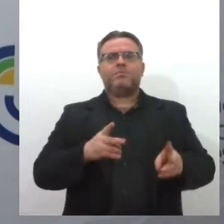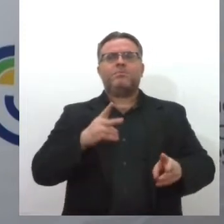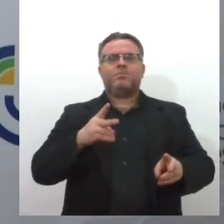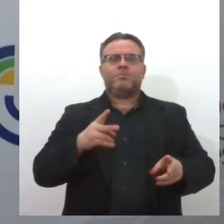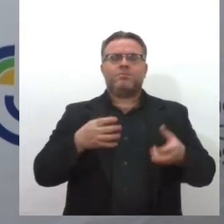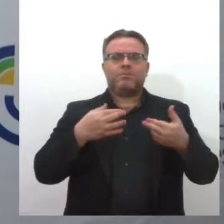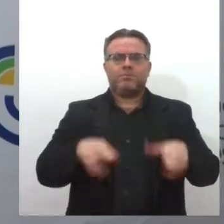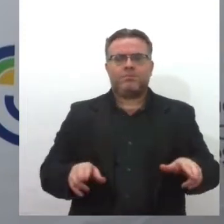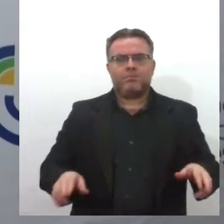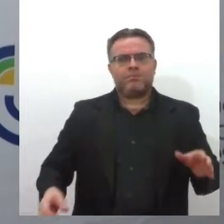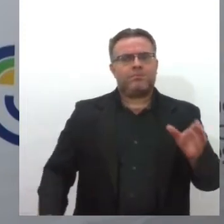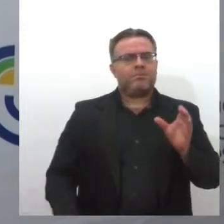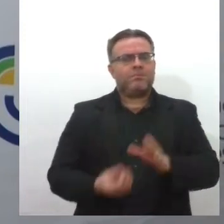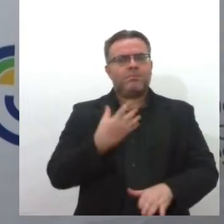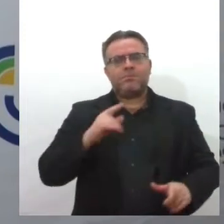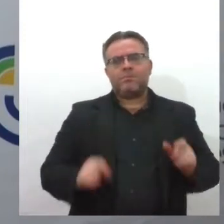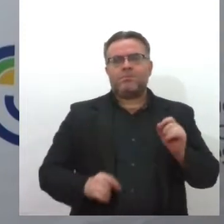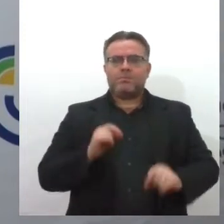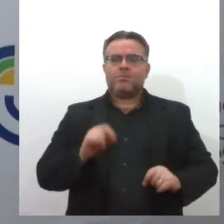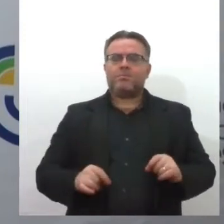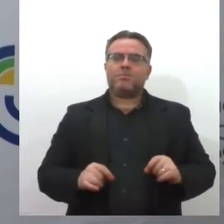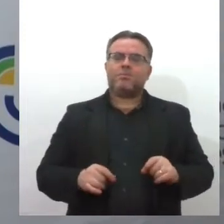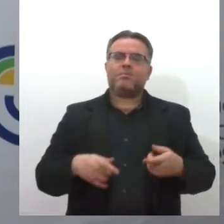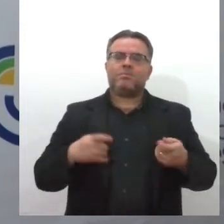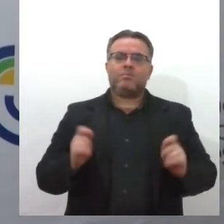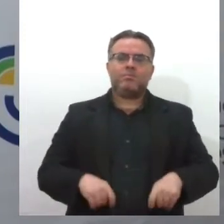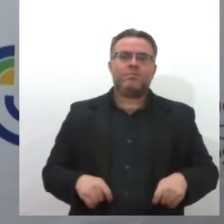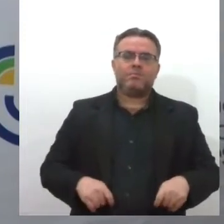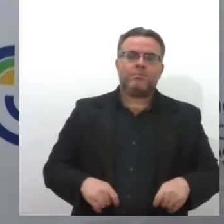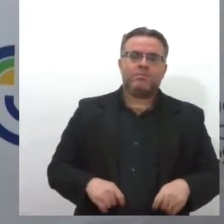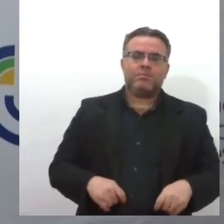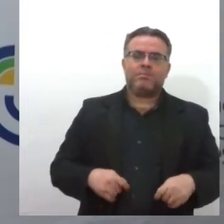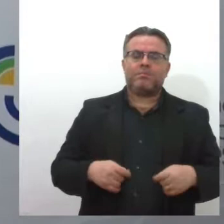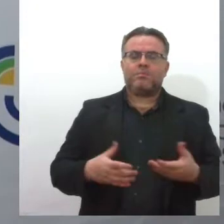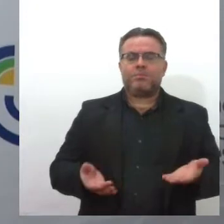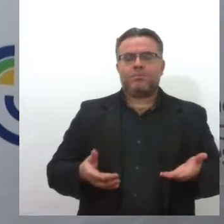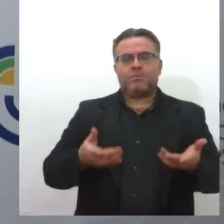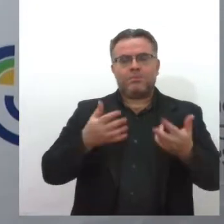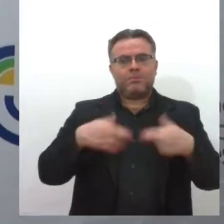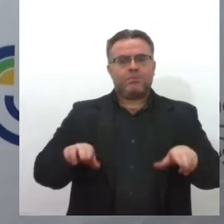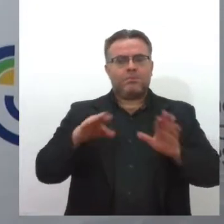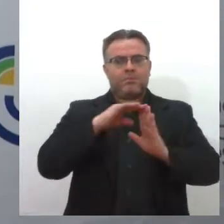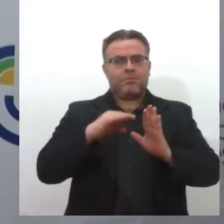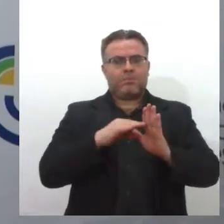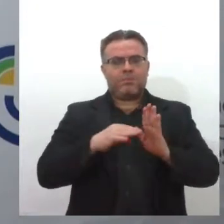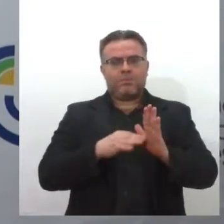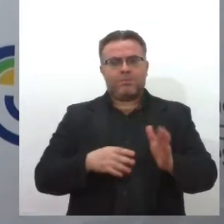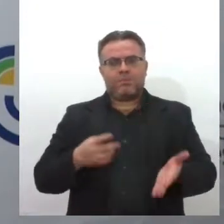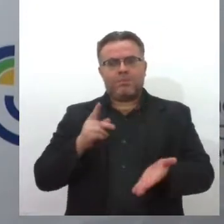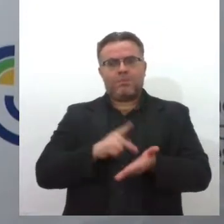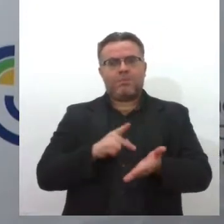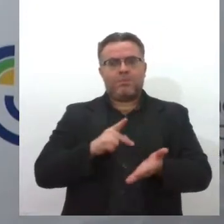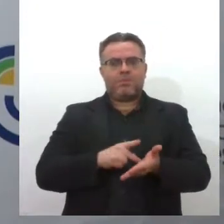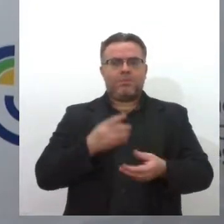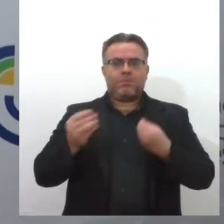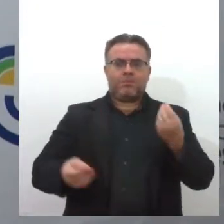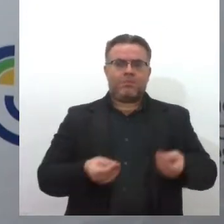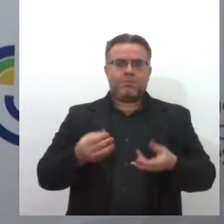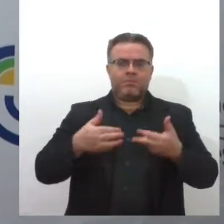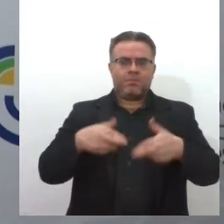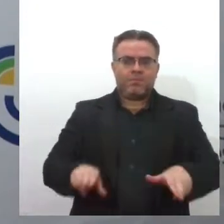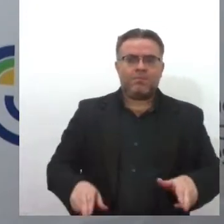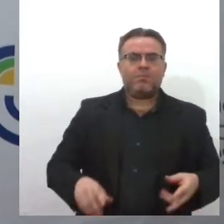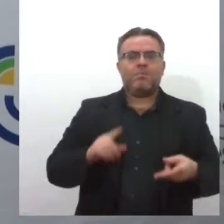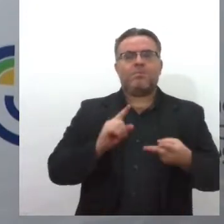desdobramentos, criando, inclusive, novos serviços, regulamentando questões processuais, maneiras e formas de se fazer o preparo, de se